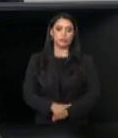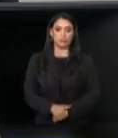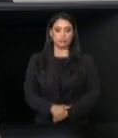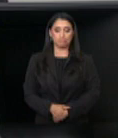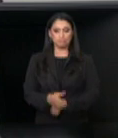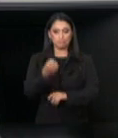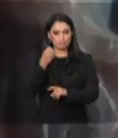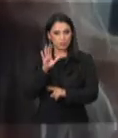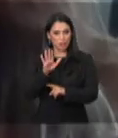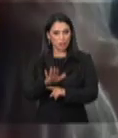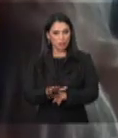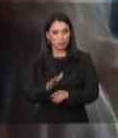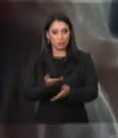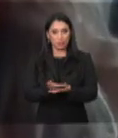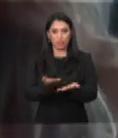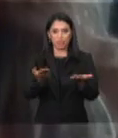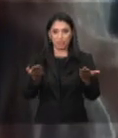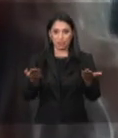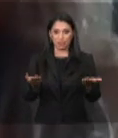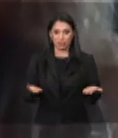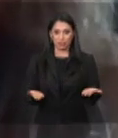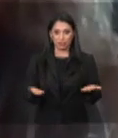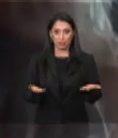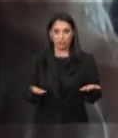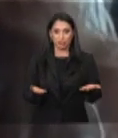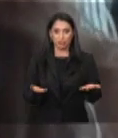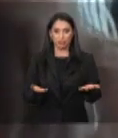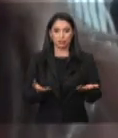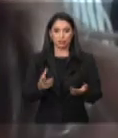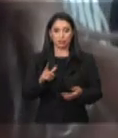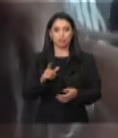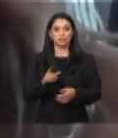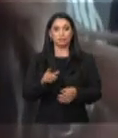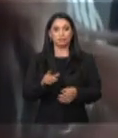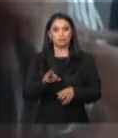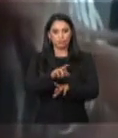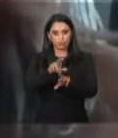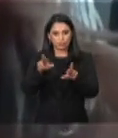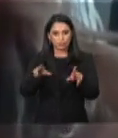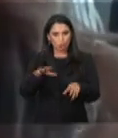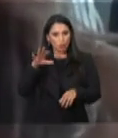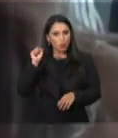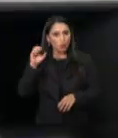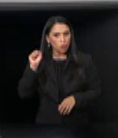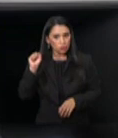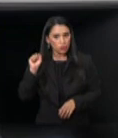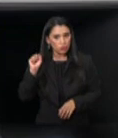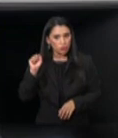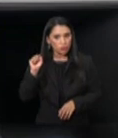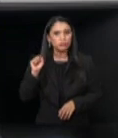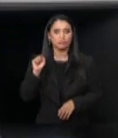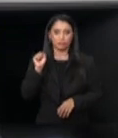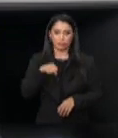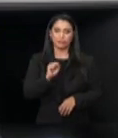Boa tarde a todas odes todos vocês escutam gente sim